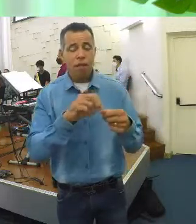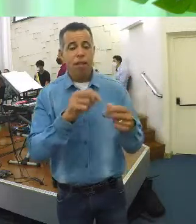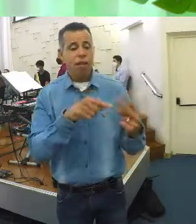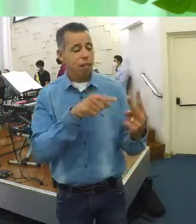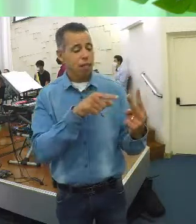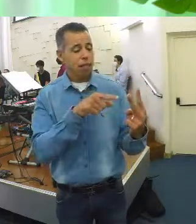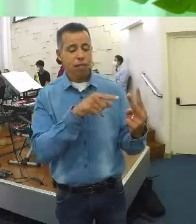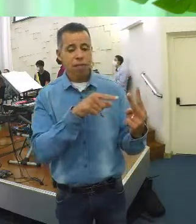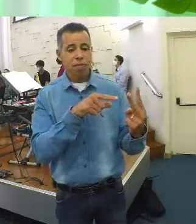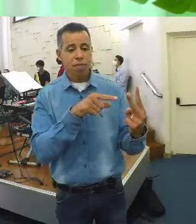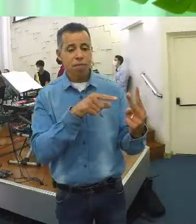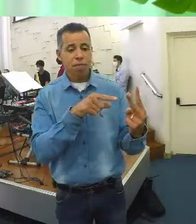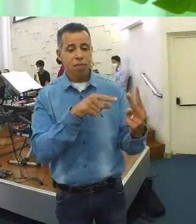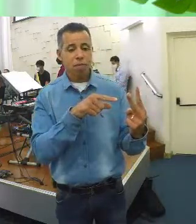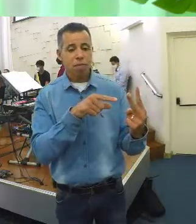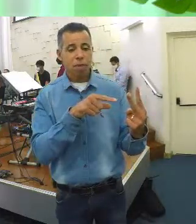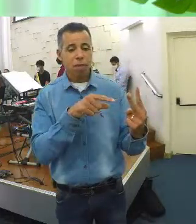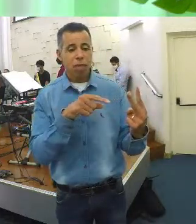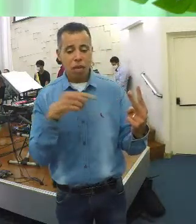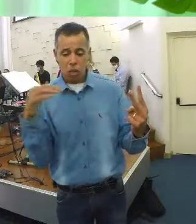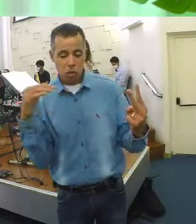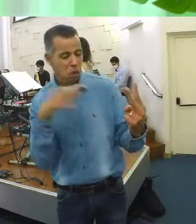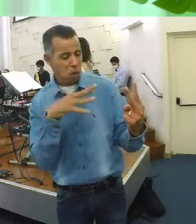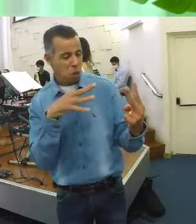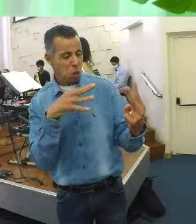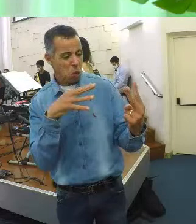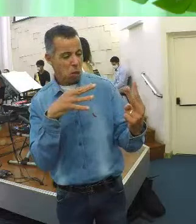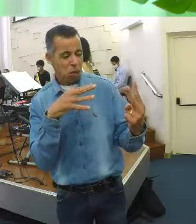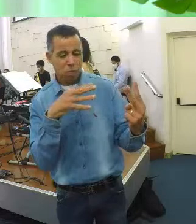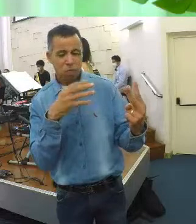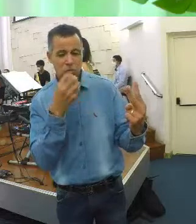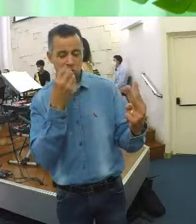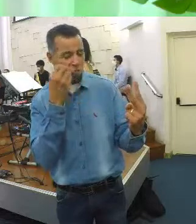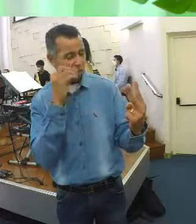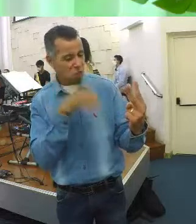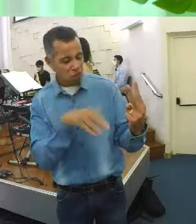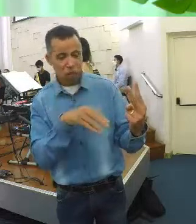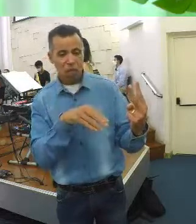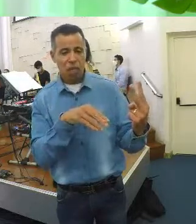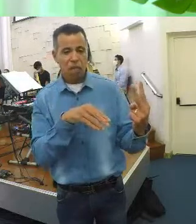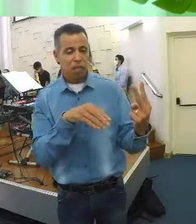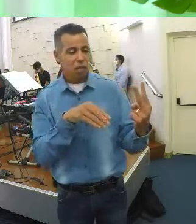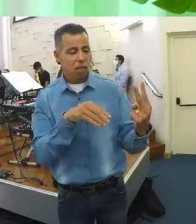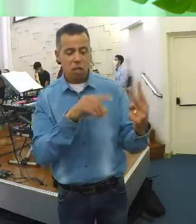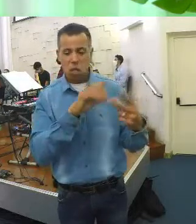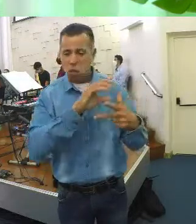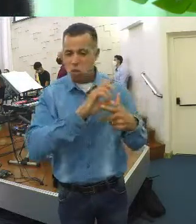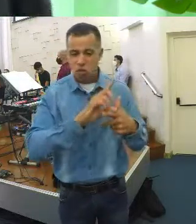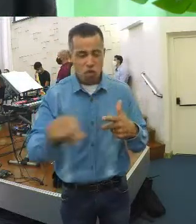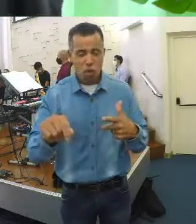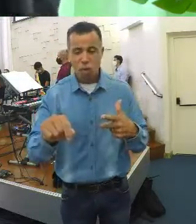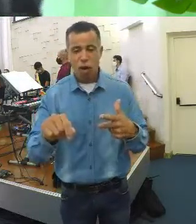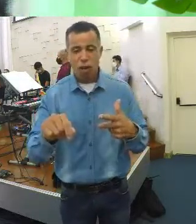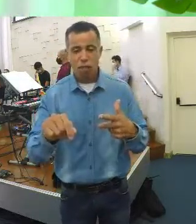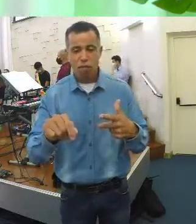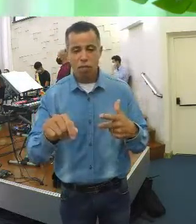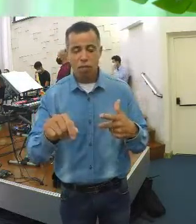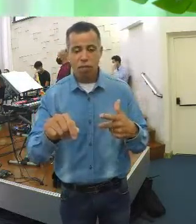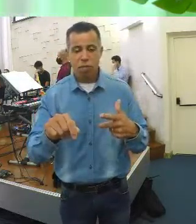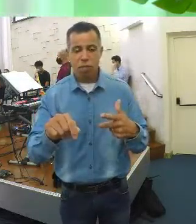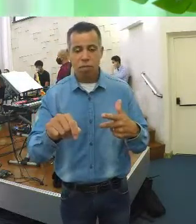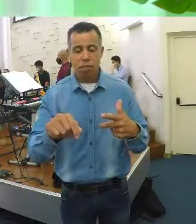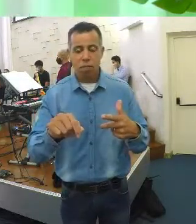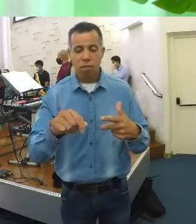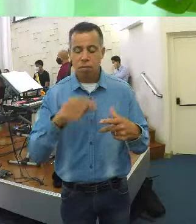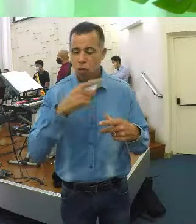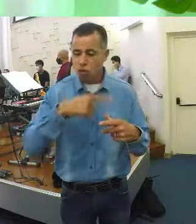em Antioquia, sacodem o pó do pé, como quem diz, dessa cidade, nem o pó queremos levar, e